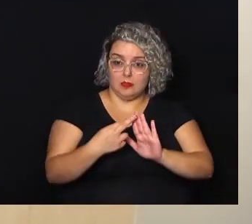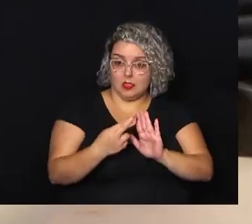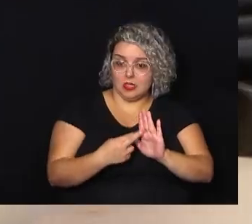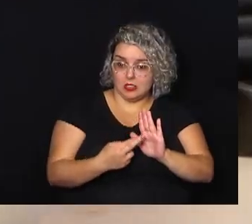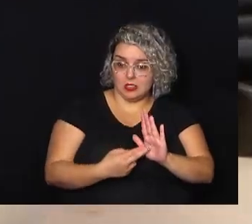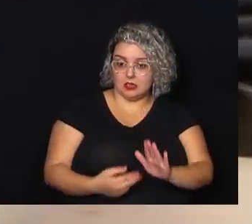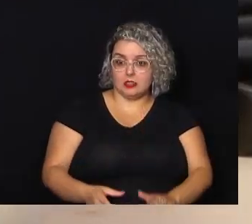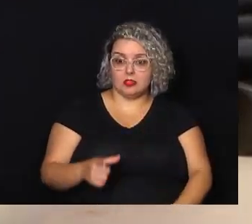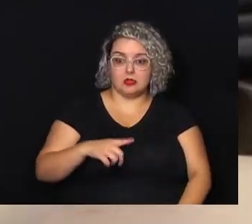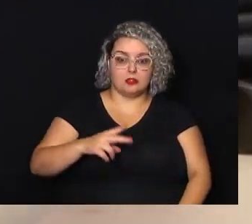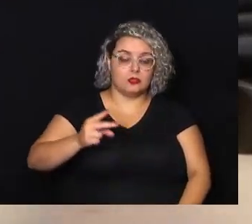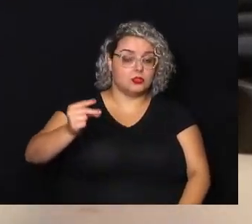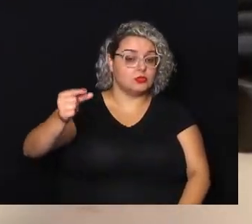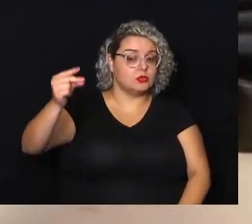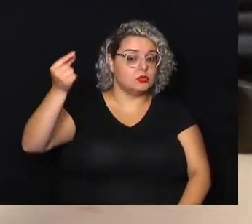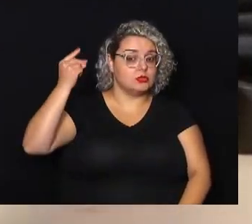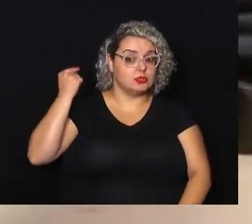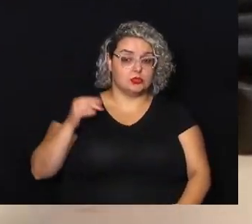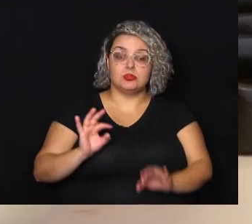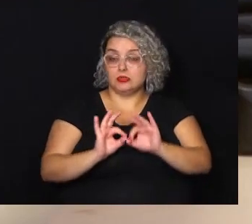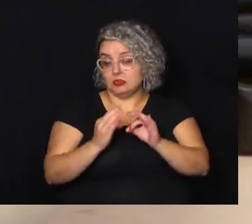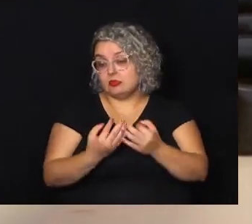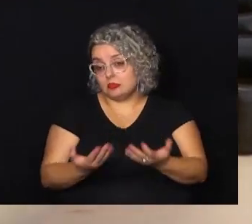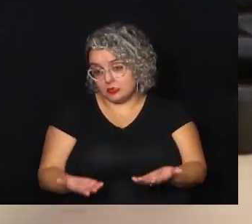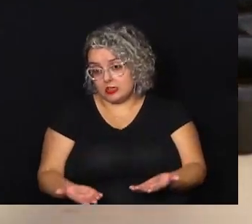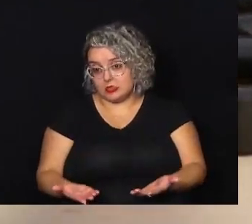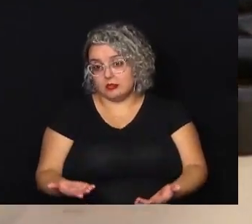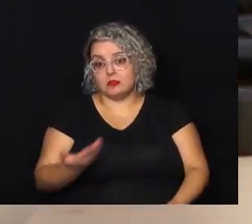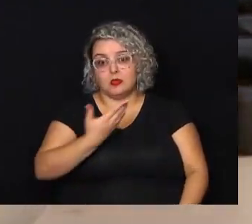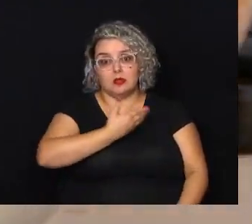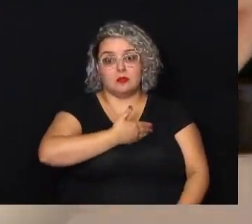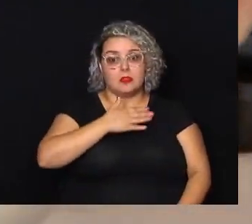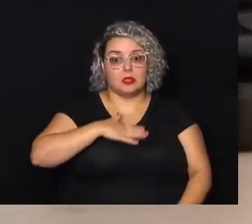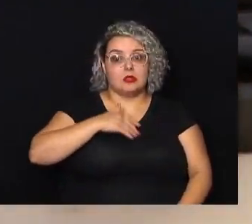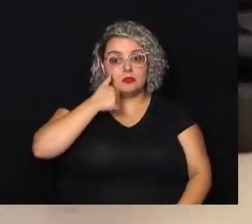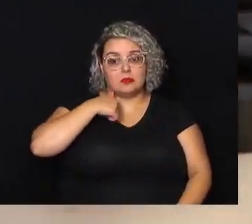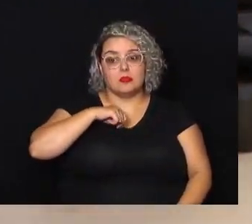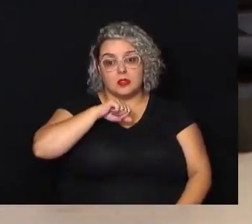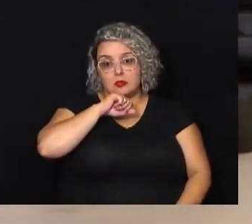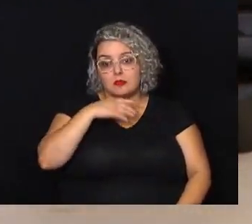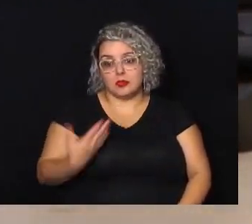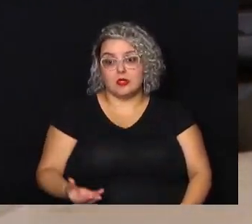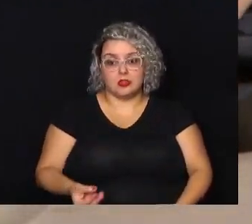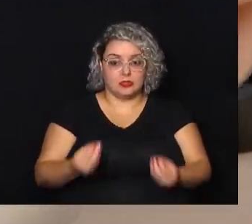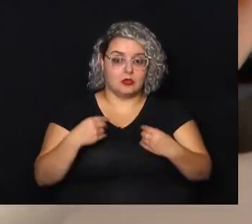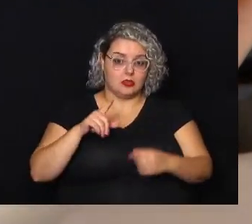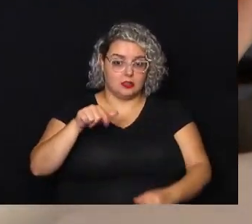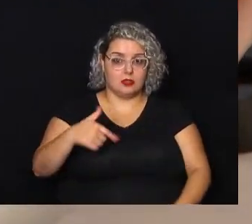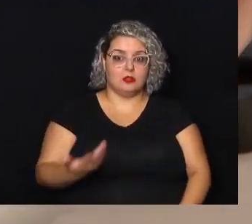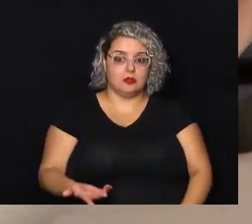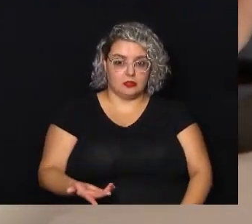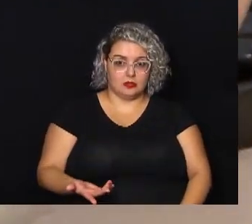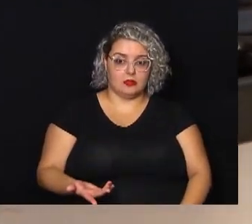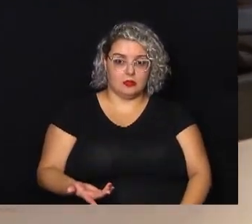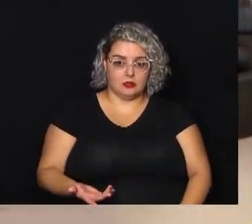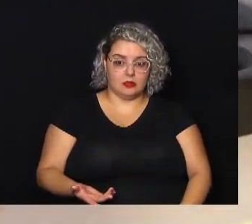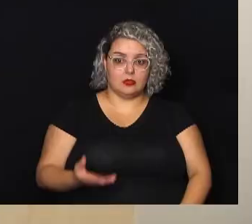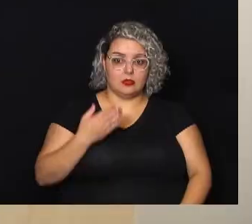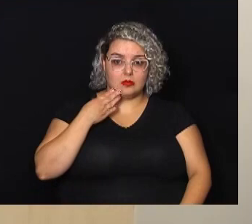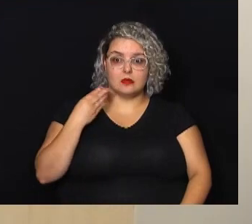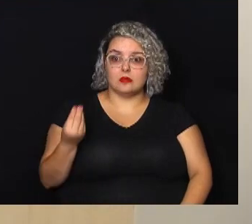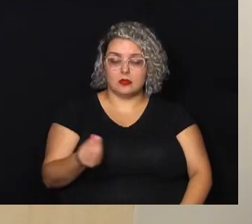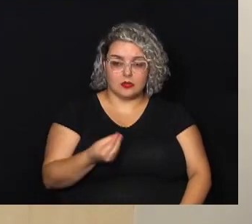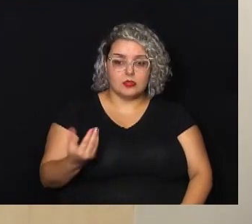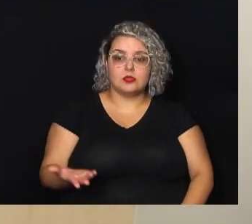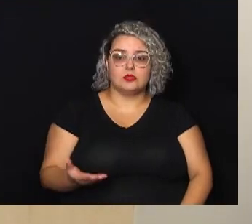assim, essa é uma receita que eu tenho já há muito tempo na família. Foi uma amiga da minha mãe que deu, aí depois eu fiz uma, né,